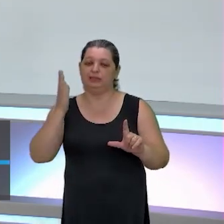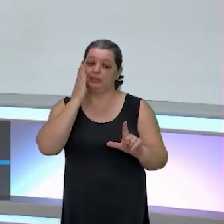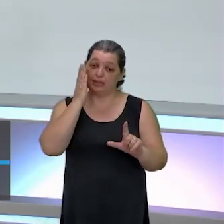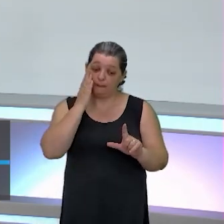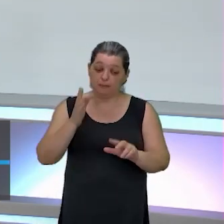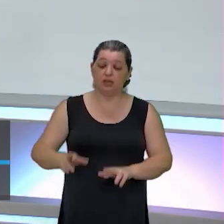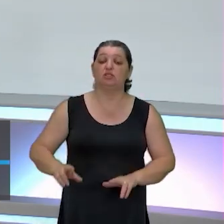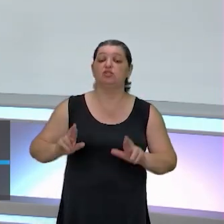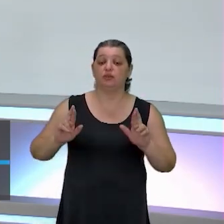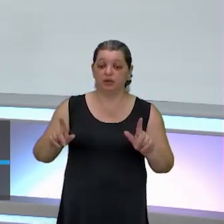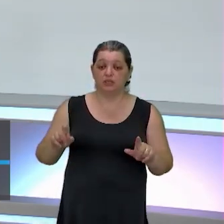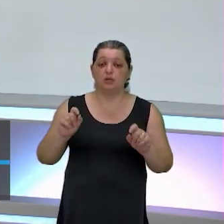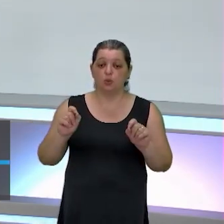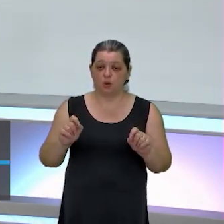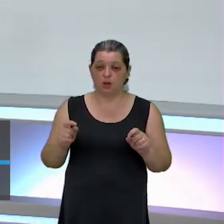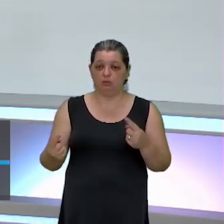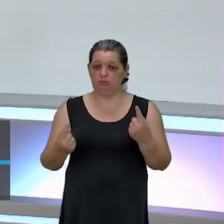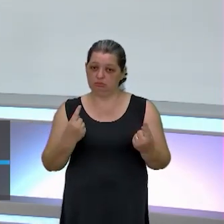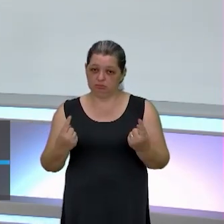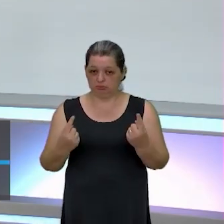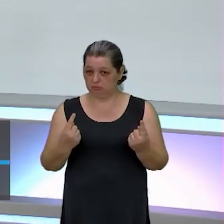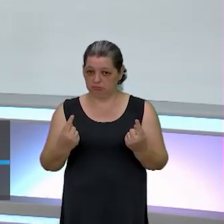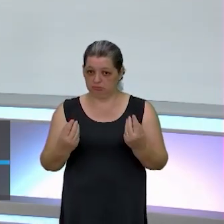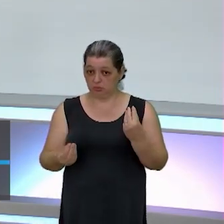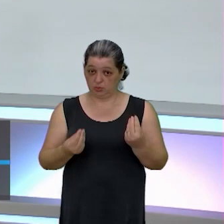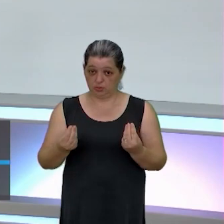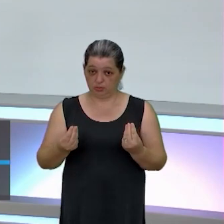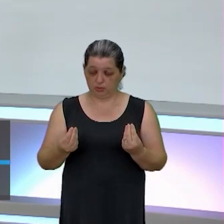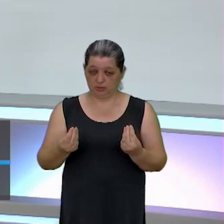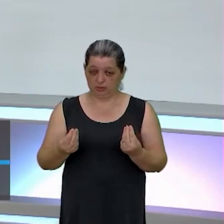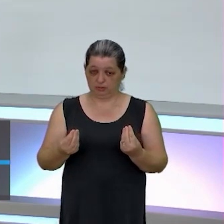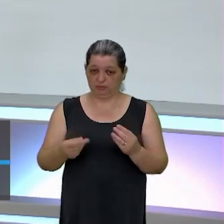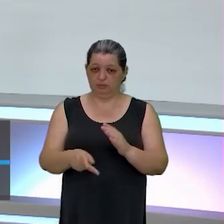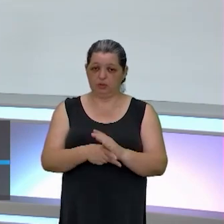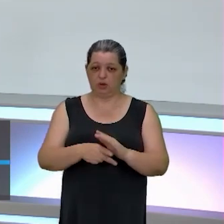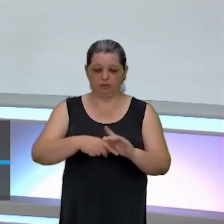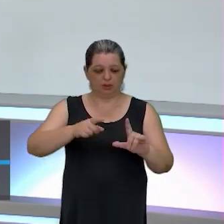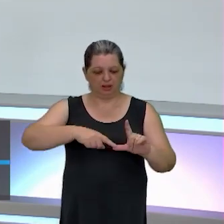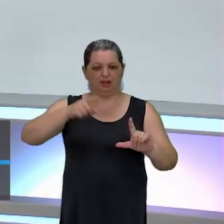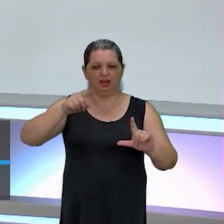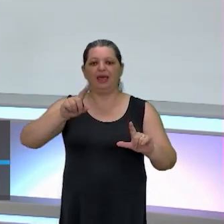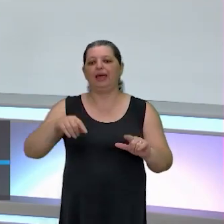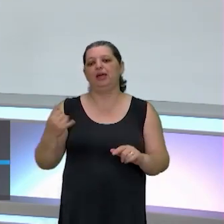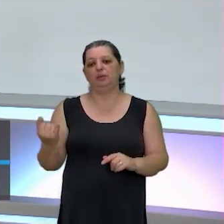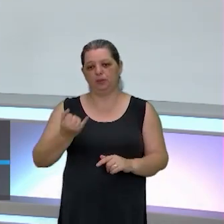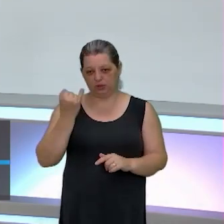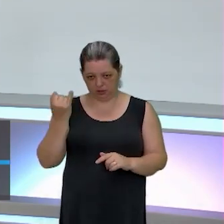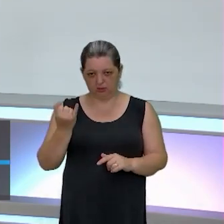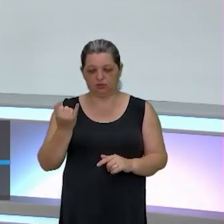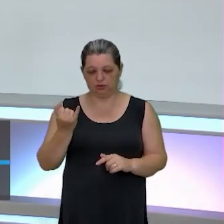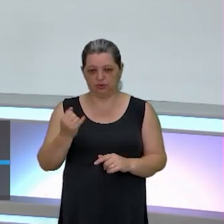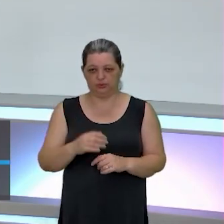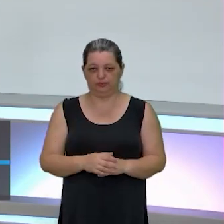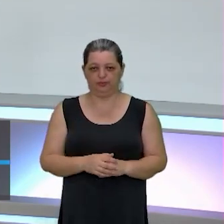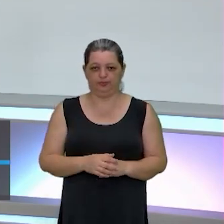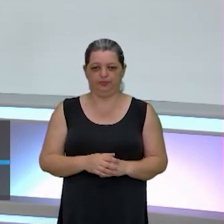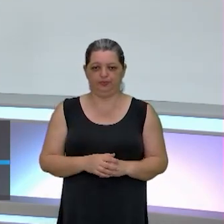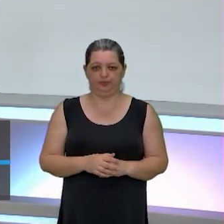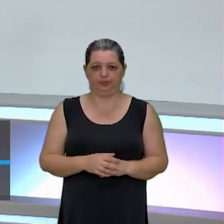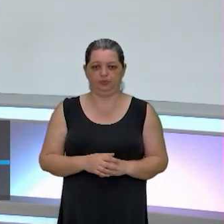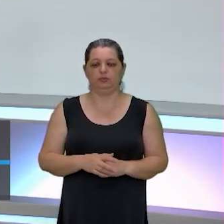diferenciar com relação a natureza dessas ondas pessoal ondulatório é muito importante essa questão